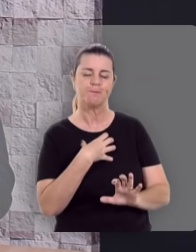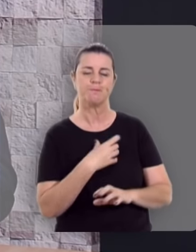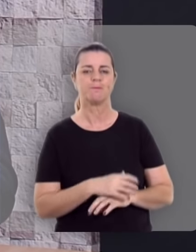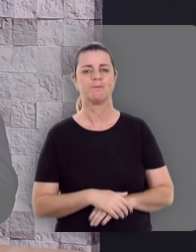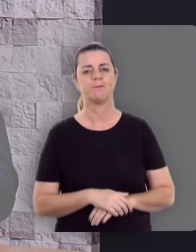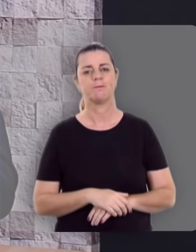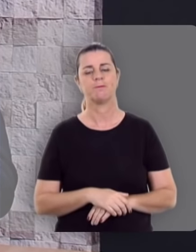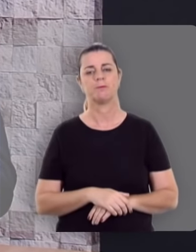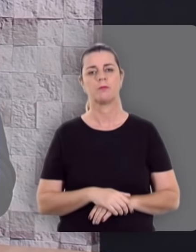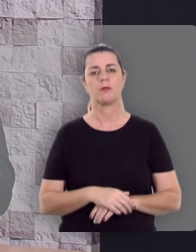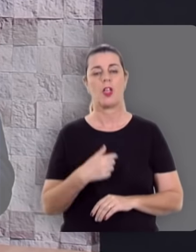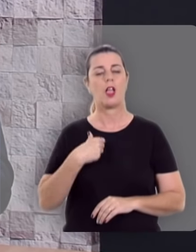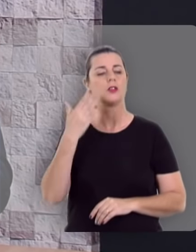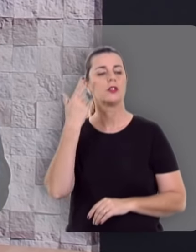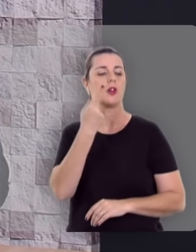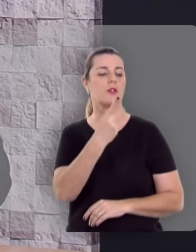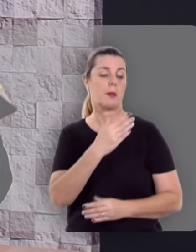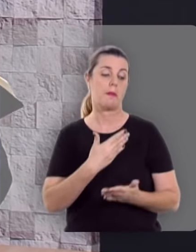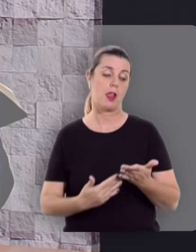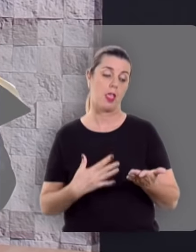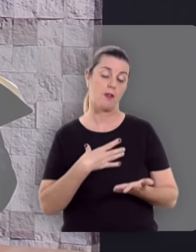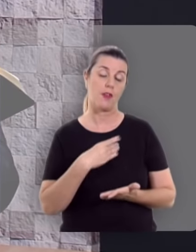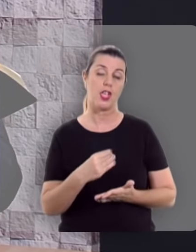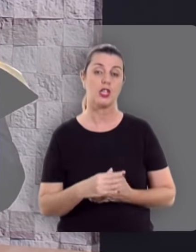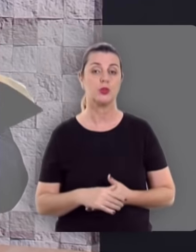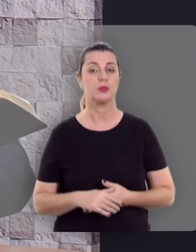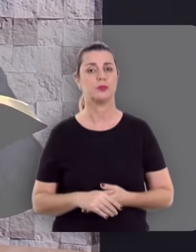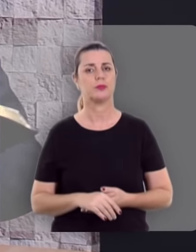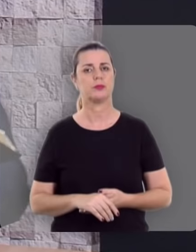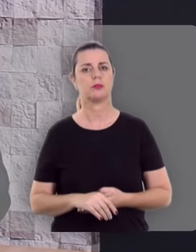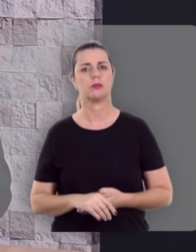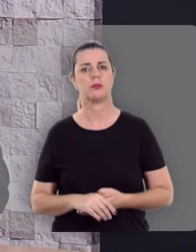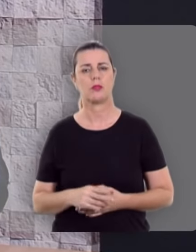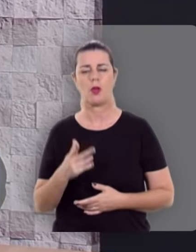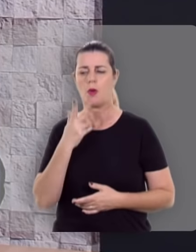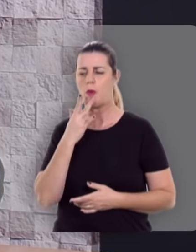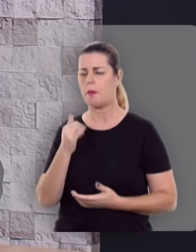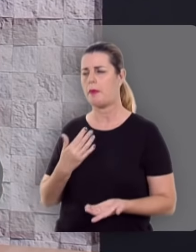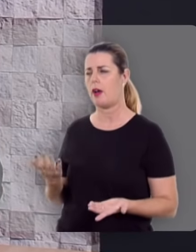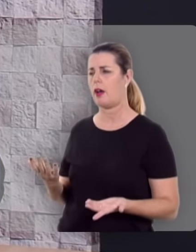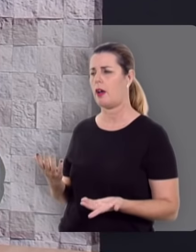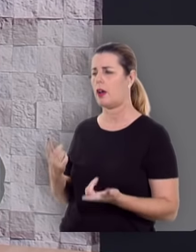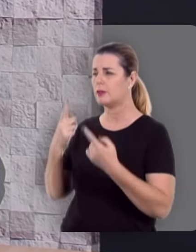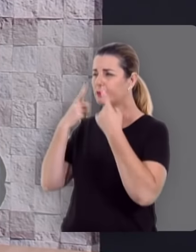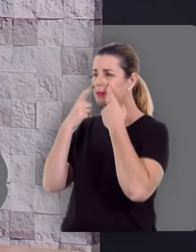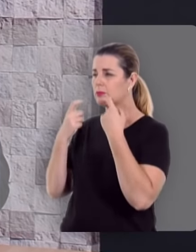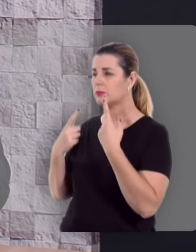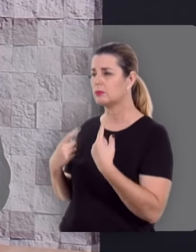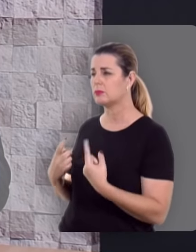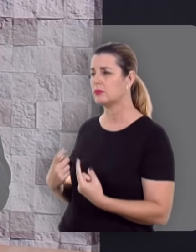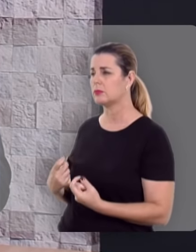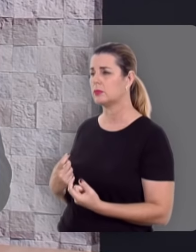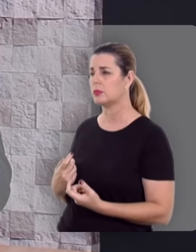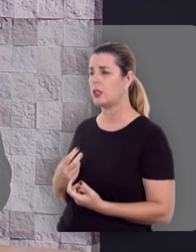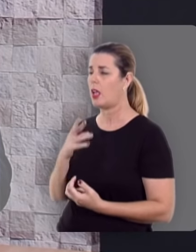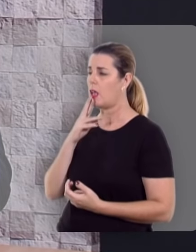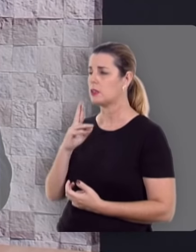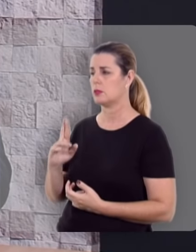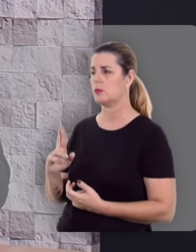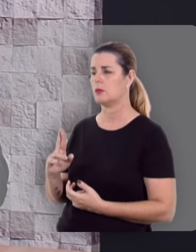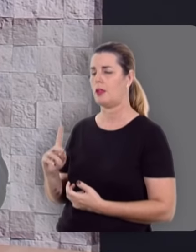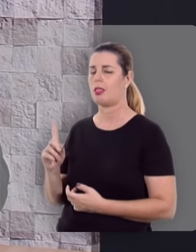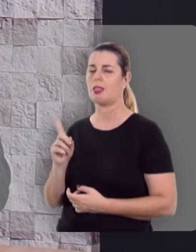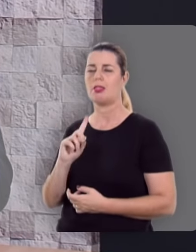meus pêsames, eu soube que o senhor perdeu o seu filho. E o pai, com o rosto banhado de